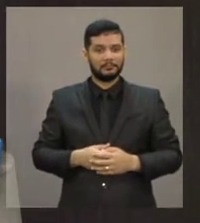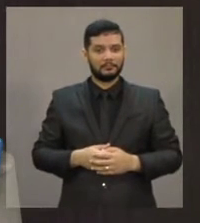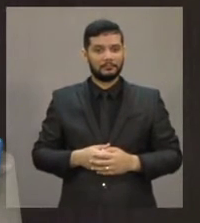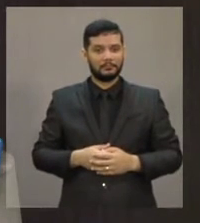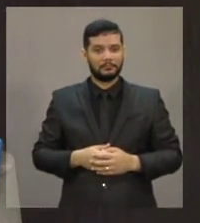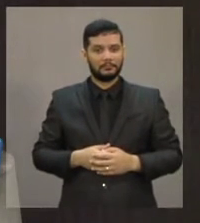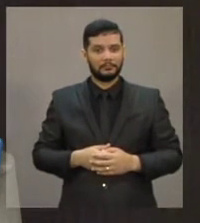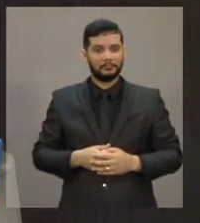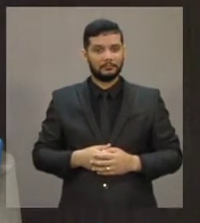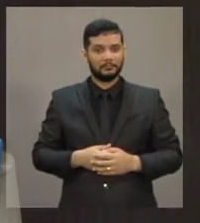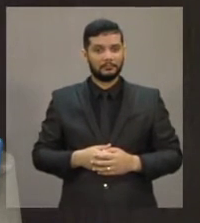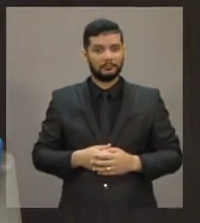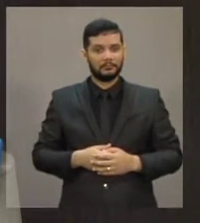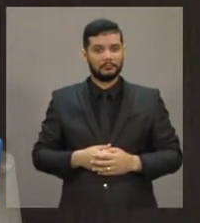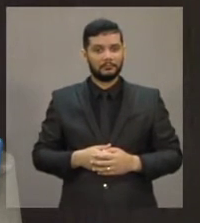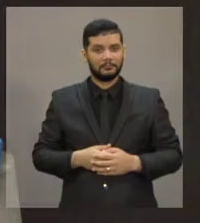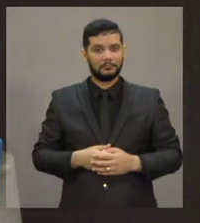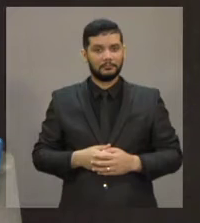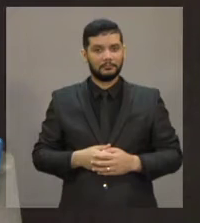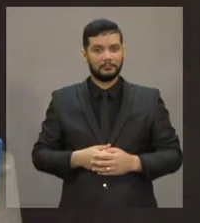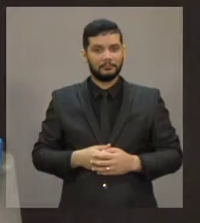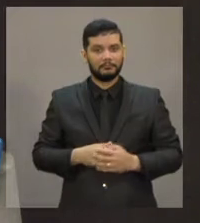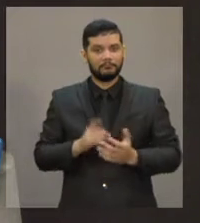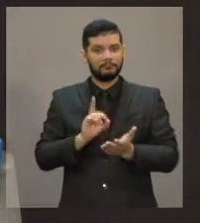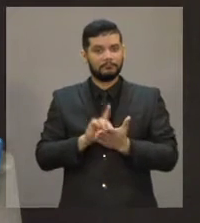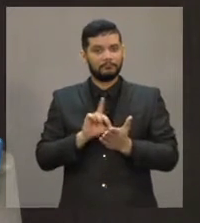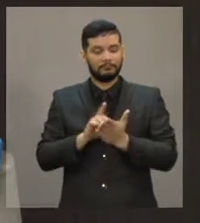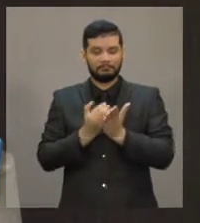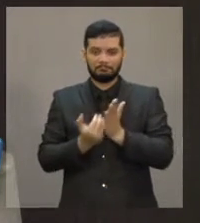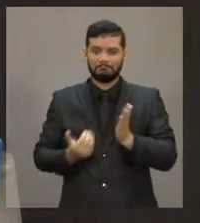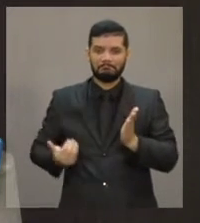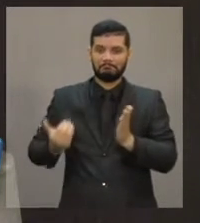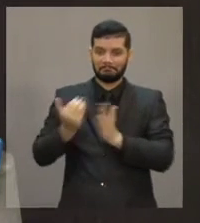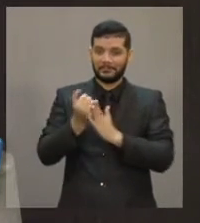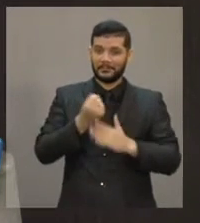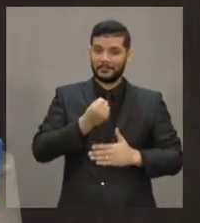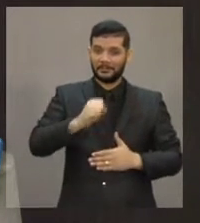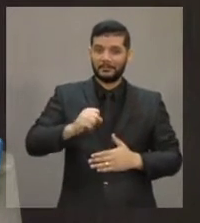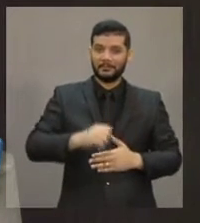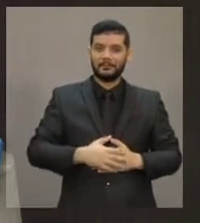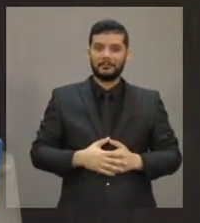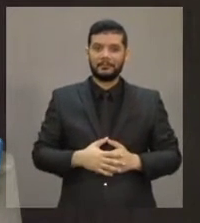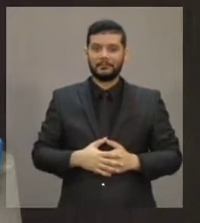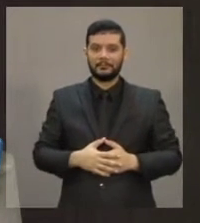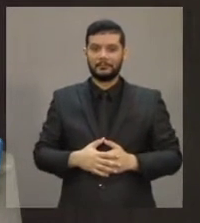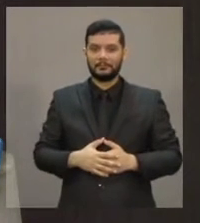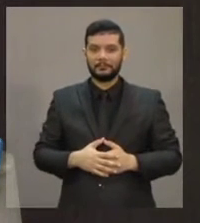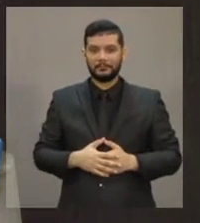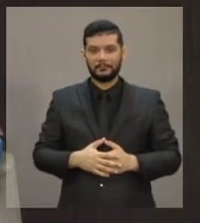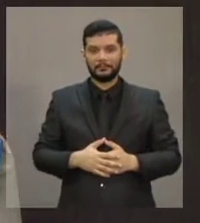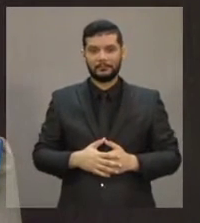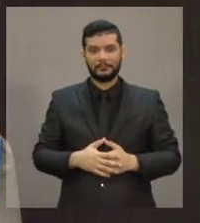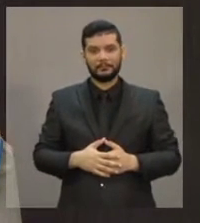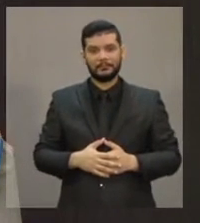Eu quero defender isso. Quero mais do que defender isso. Eu quero defender